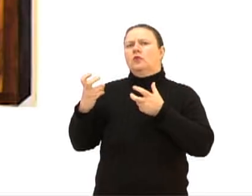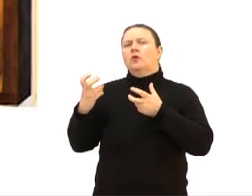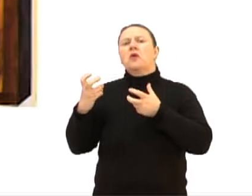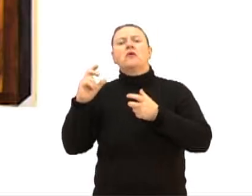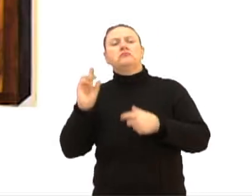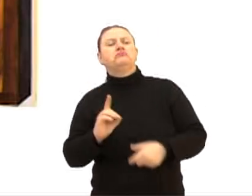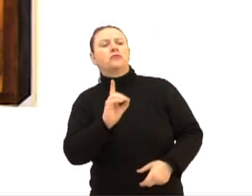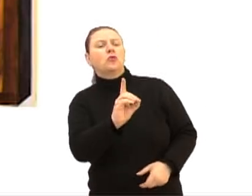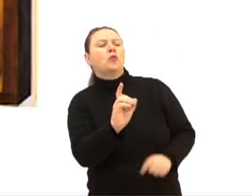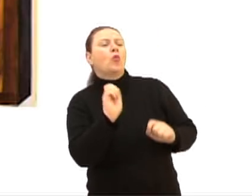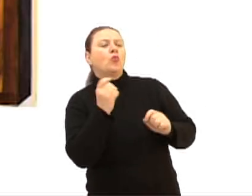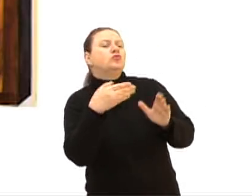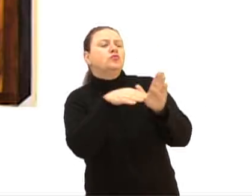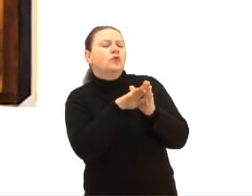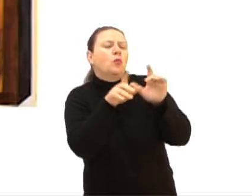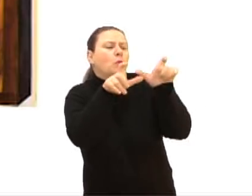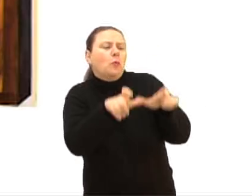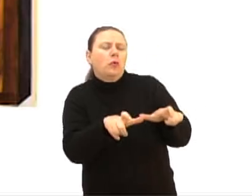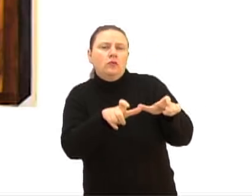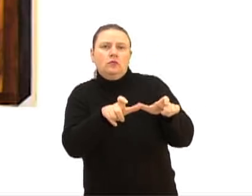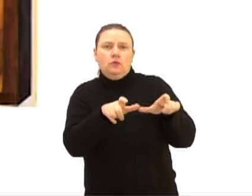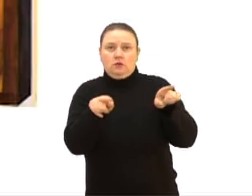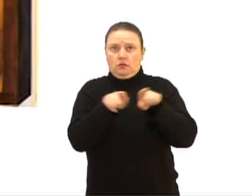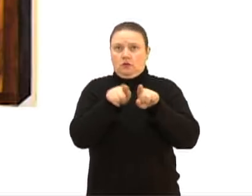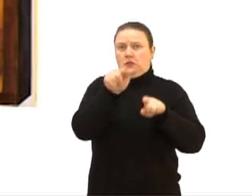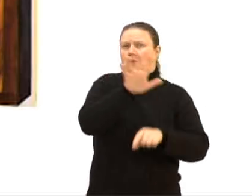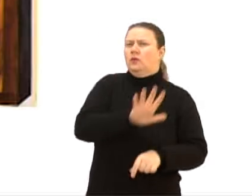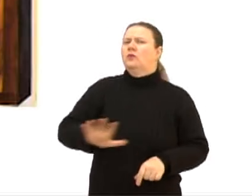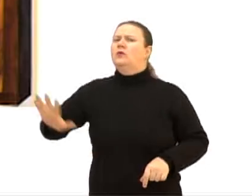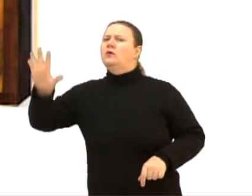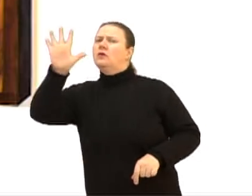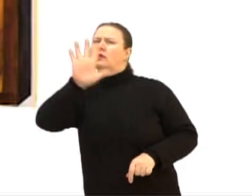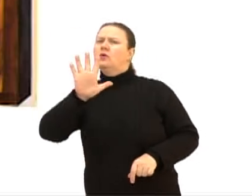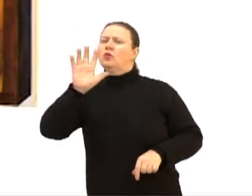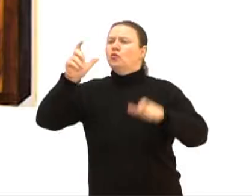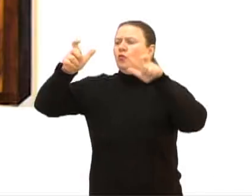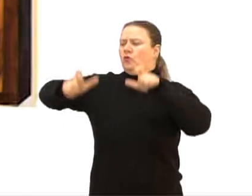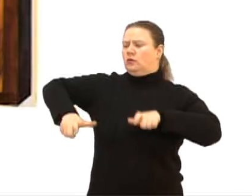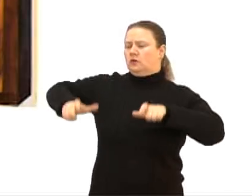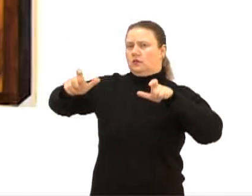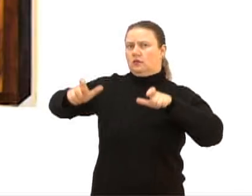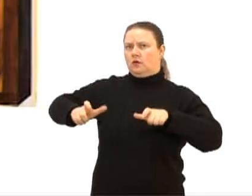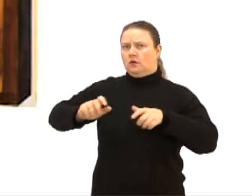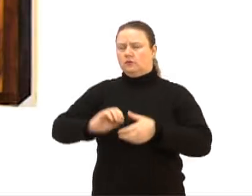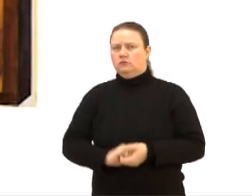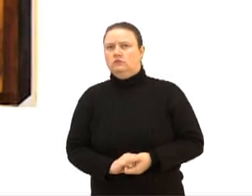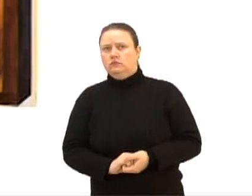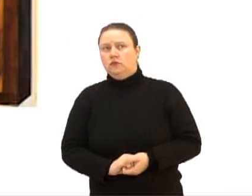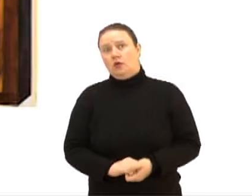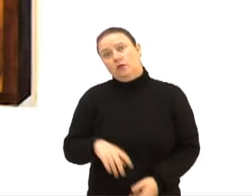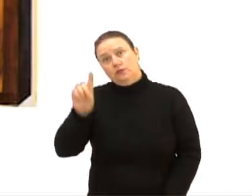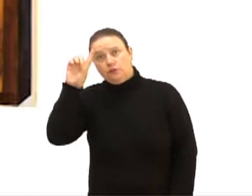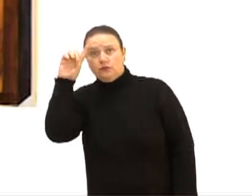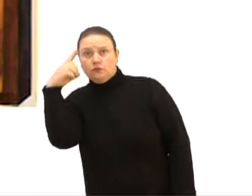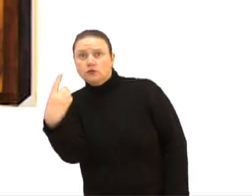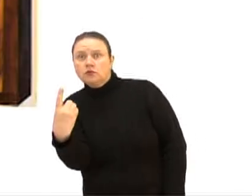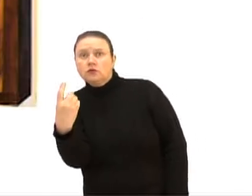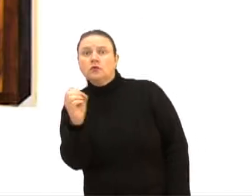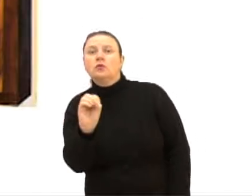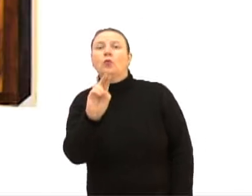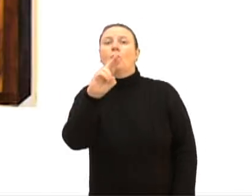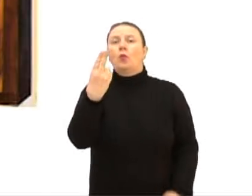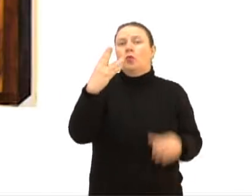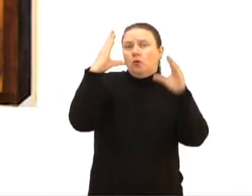indo, provavelmente, qual é a paisagem, né? Está dia, está noite, né? Então,